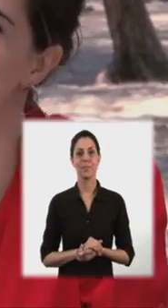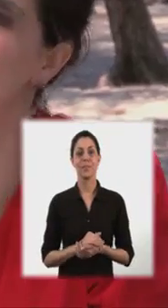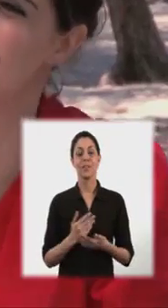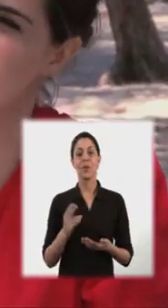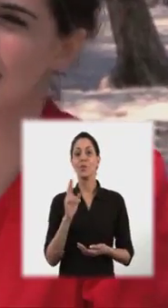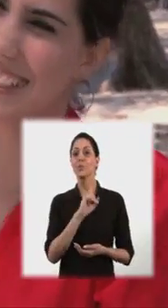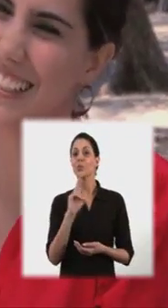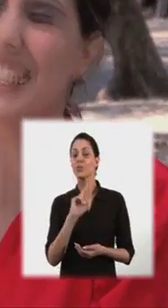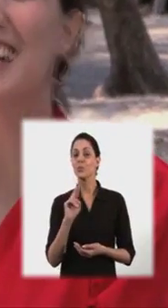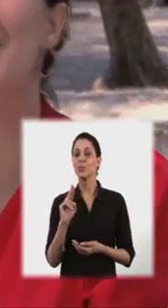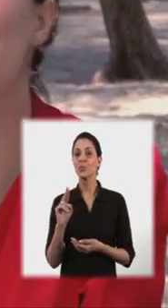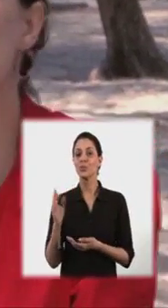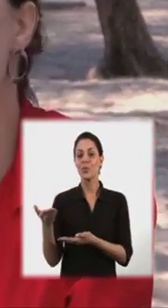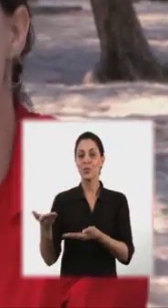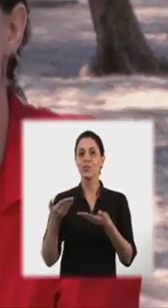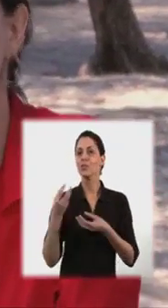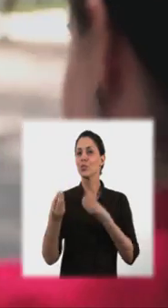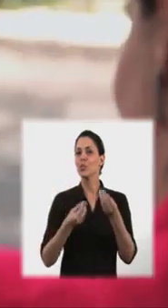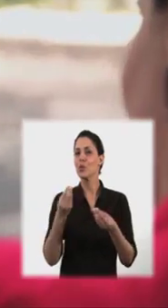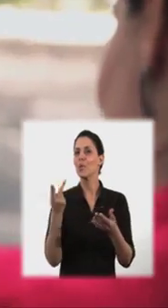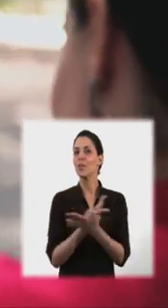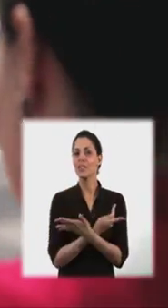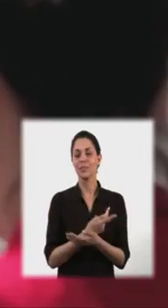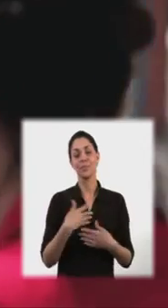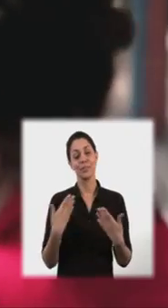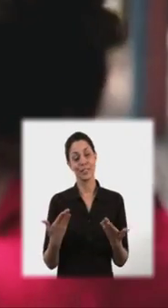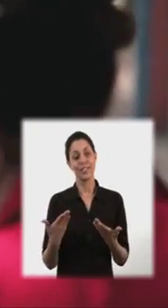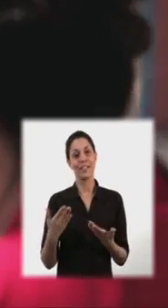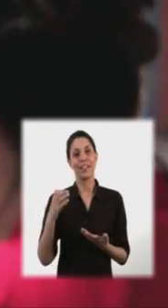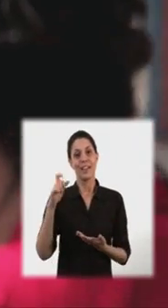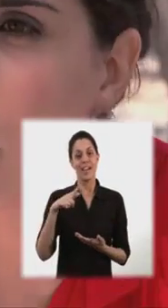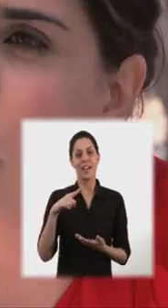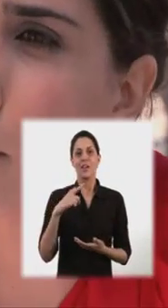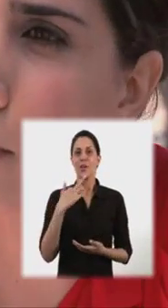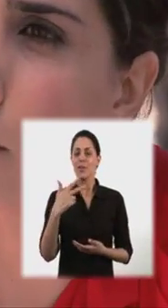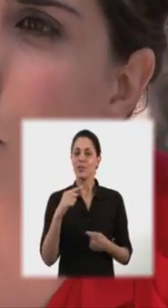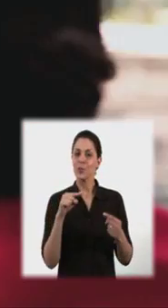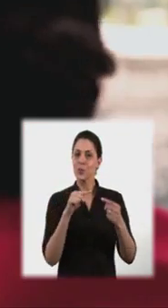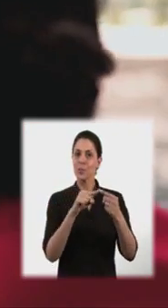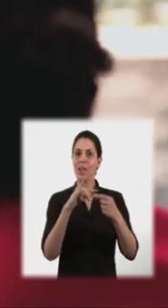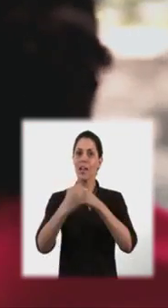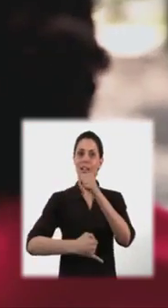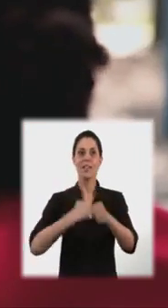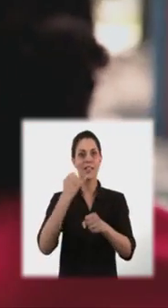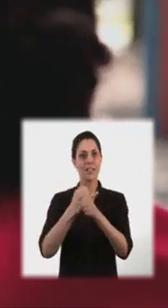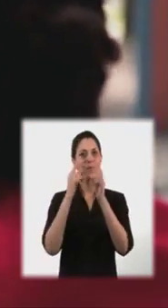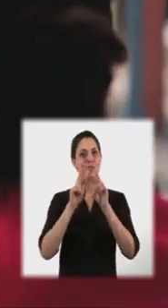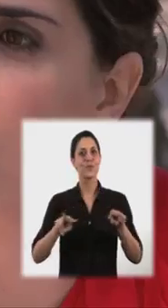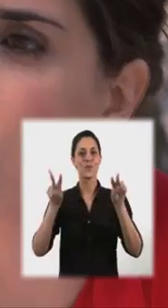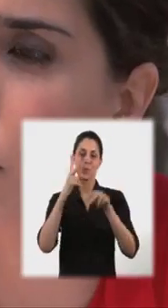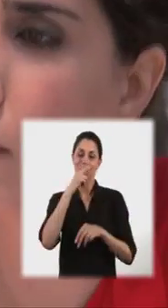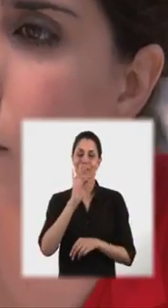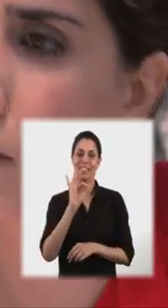Manda esse convite. Como é que foi? Esse primeiro é uma linguagem mais de internet mesmo, assim, a linguagem virtual, vamos